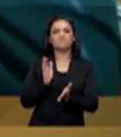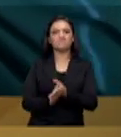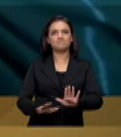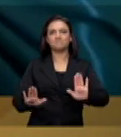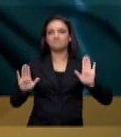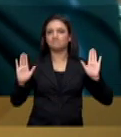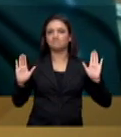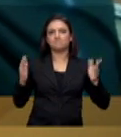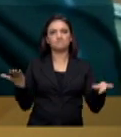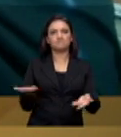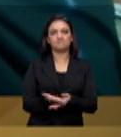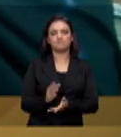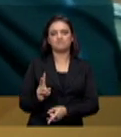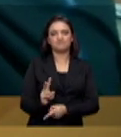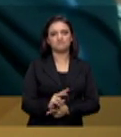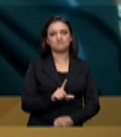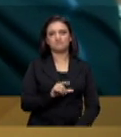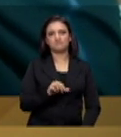a liminar